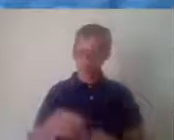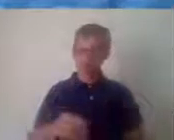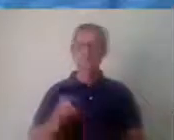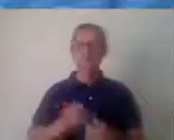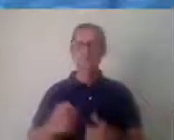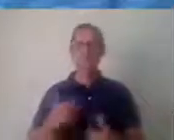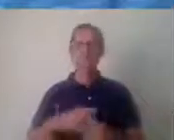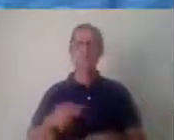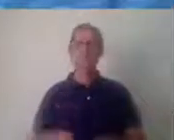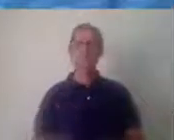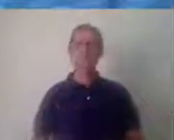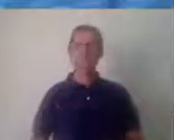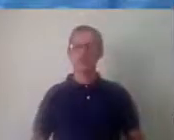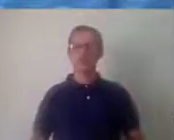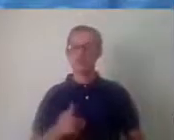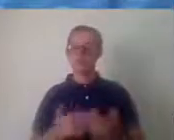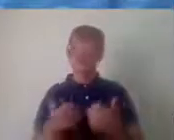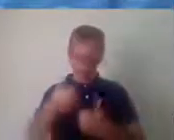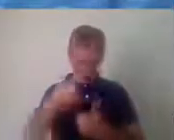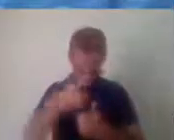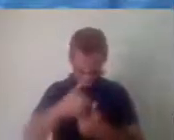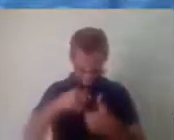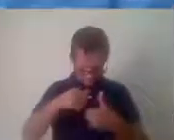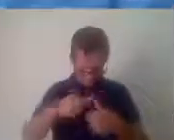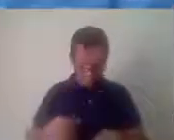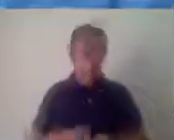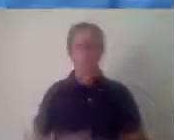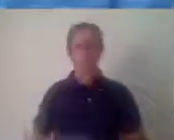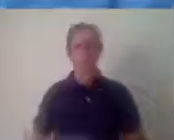você substituir